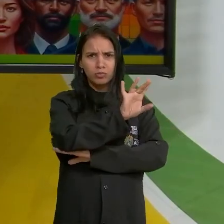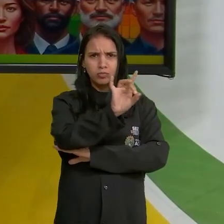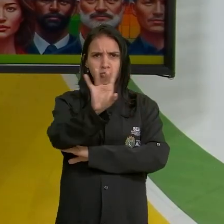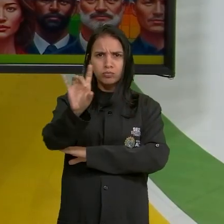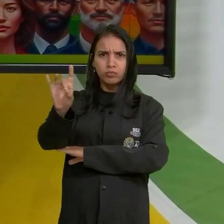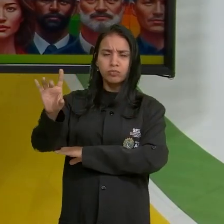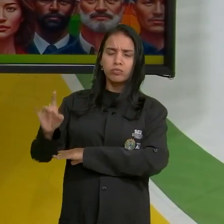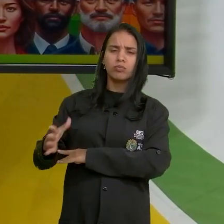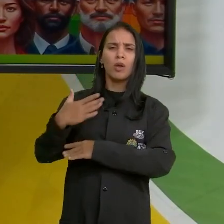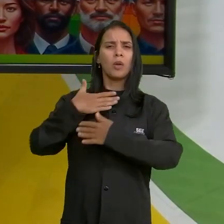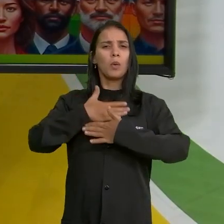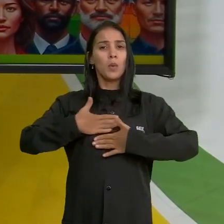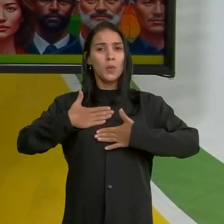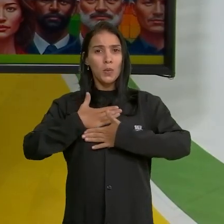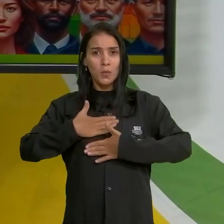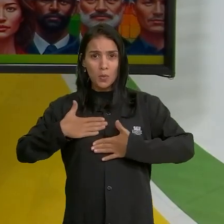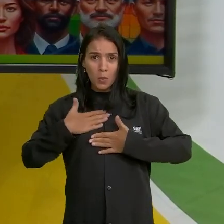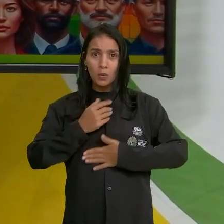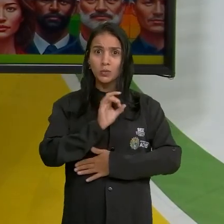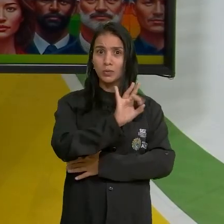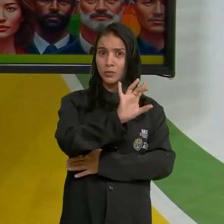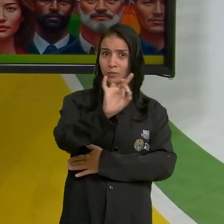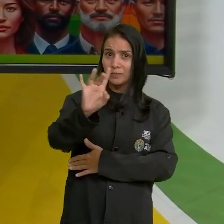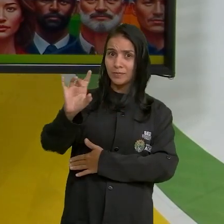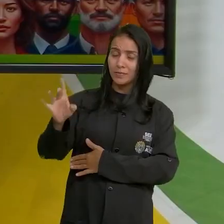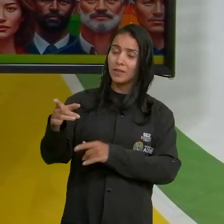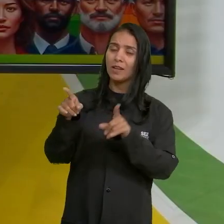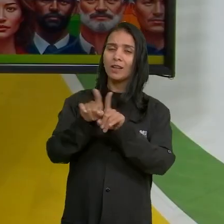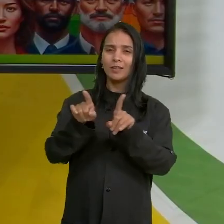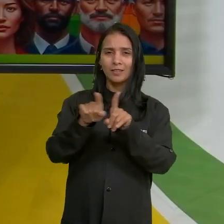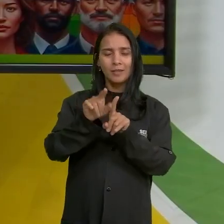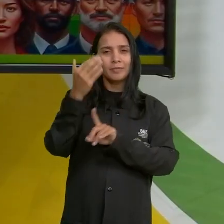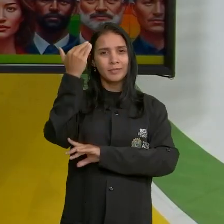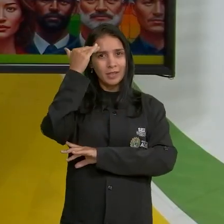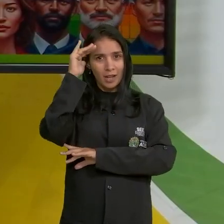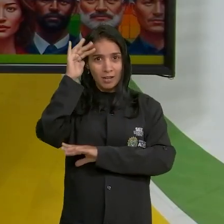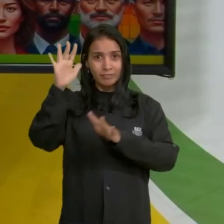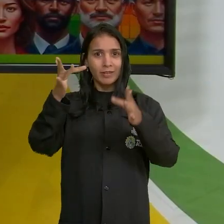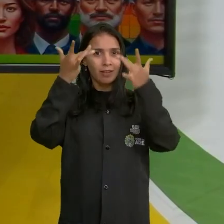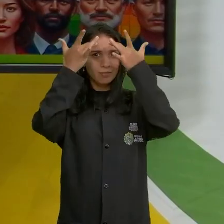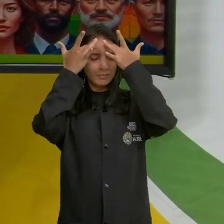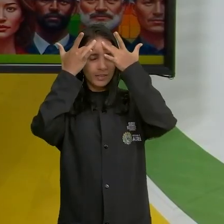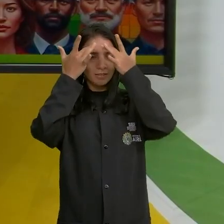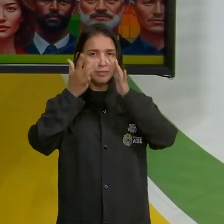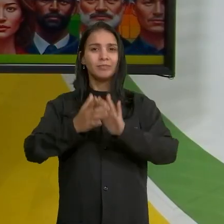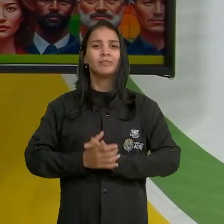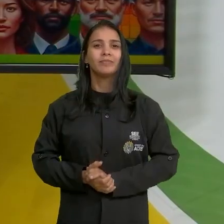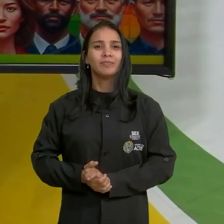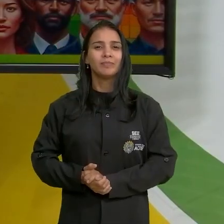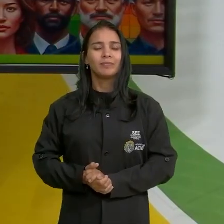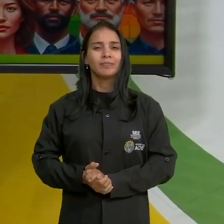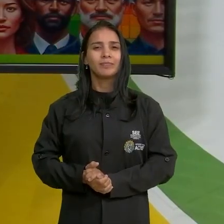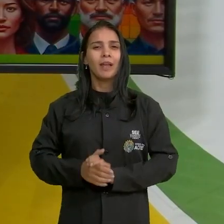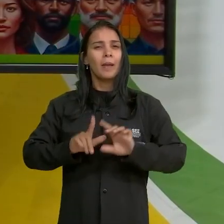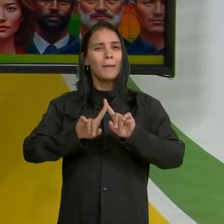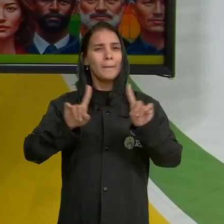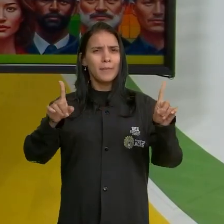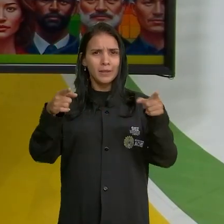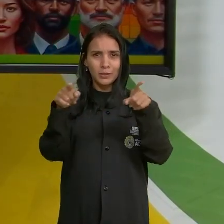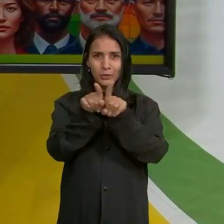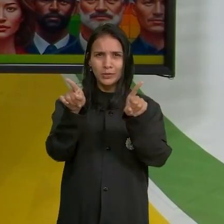os gostos, o entendimento e a compreensão que o indivíduo dispõe. Agora, como eu também